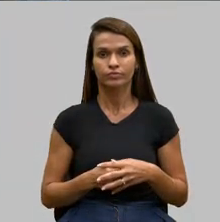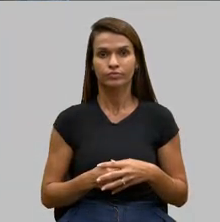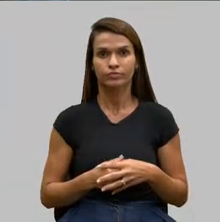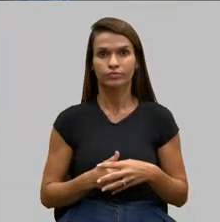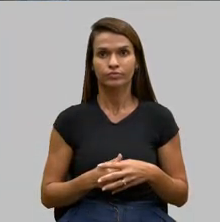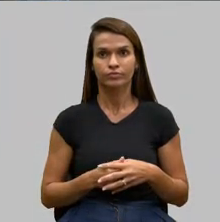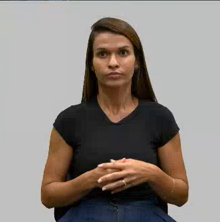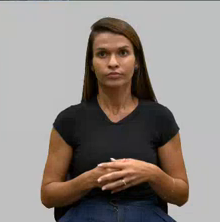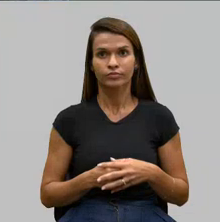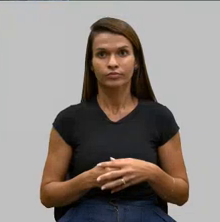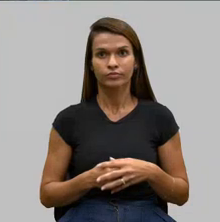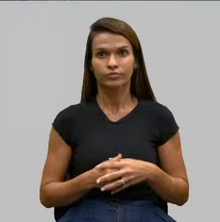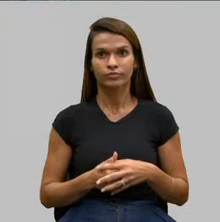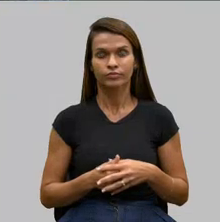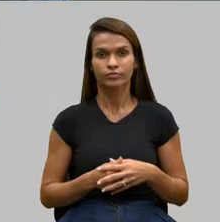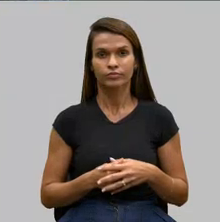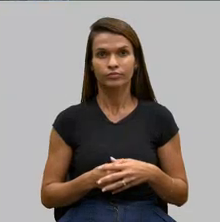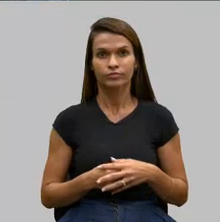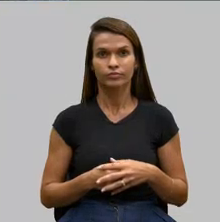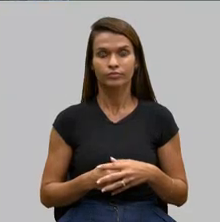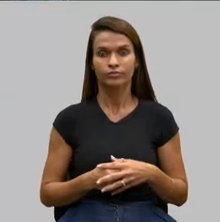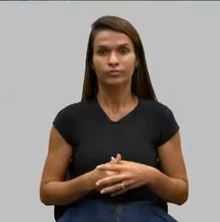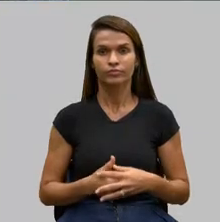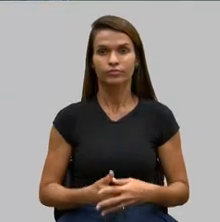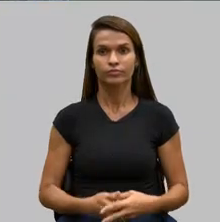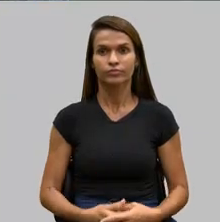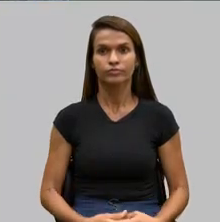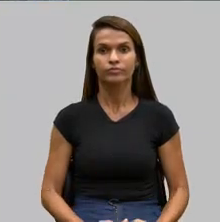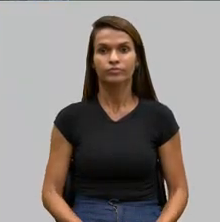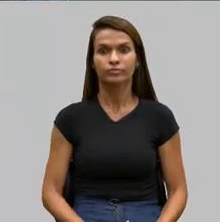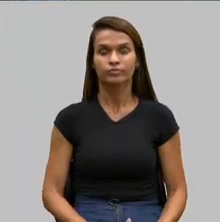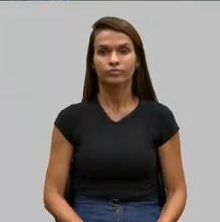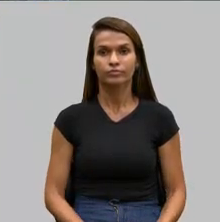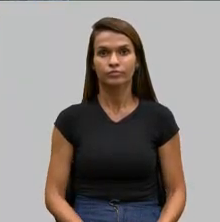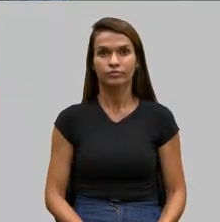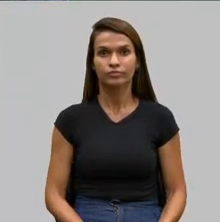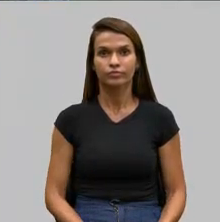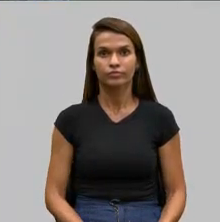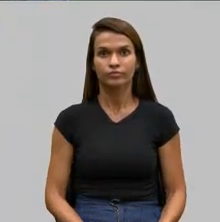portanto é diferente presidente